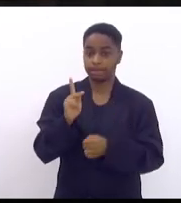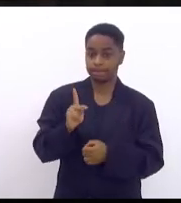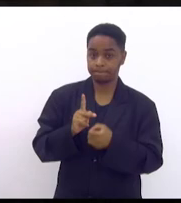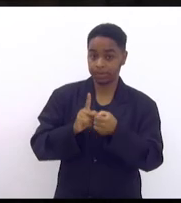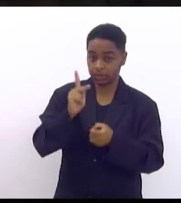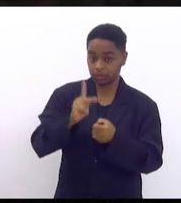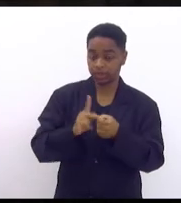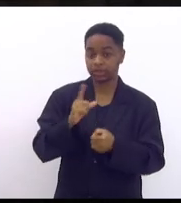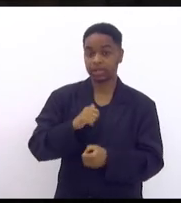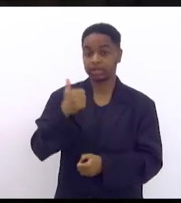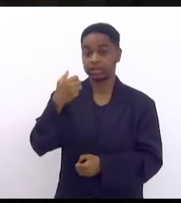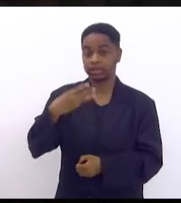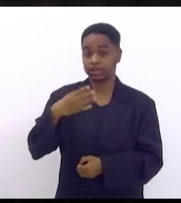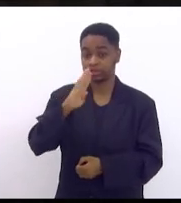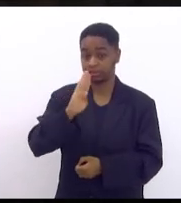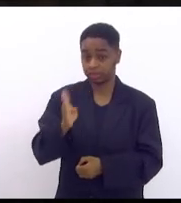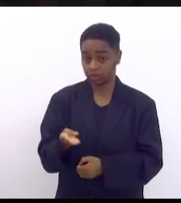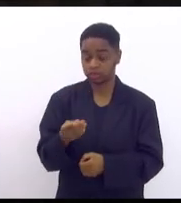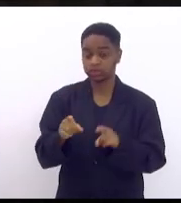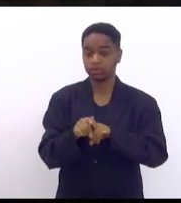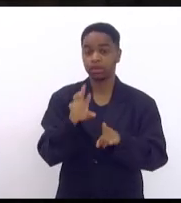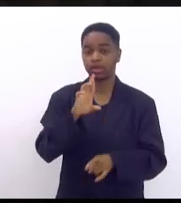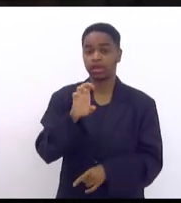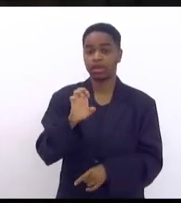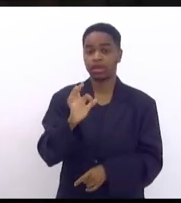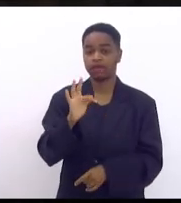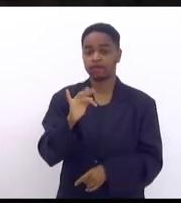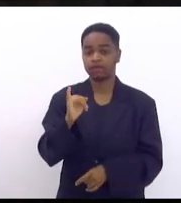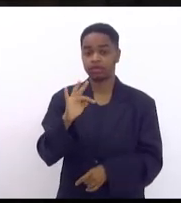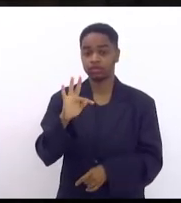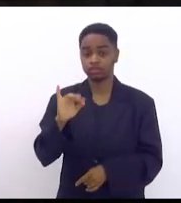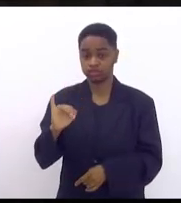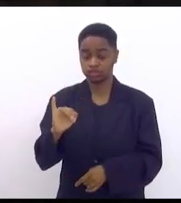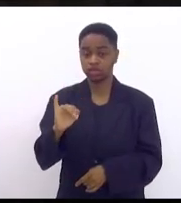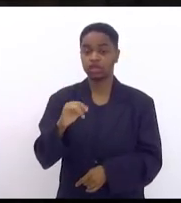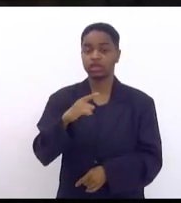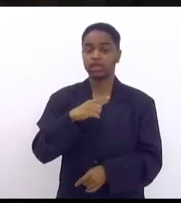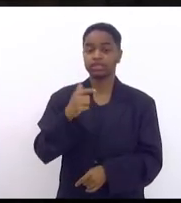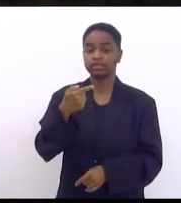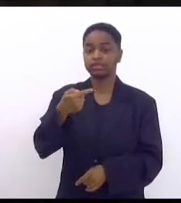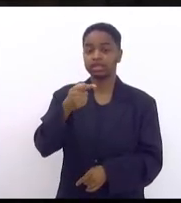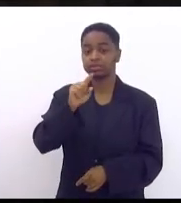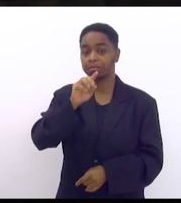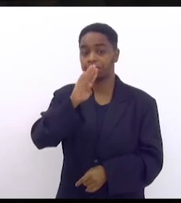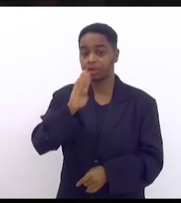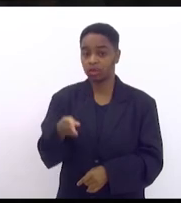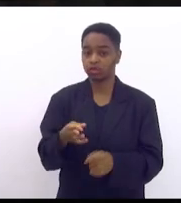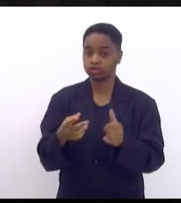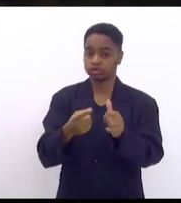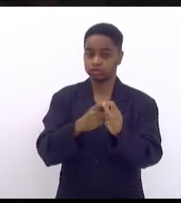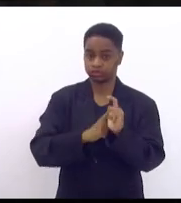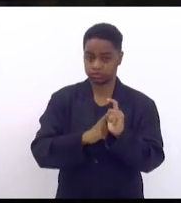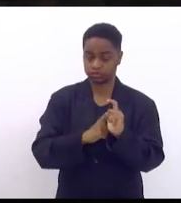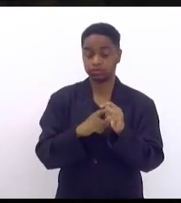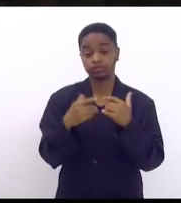de inscrição e a Refit com 7 bilhões de reais. E aí, senhor